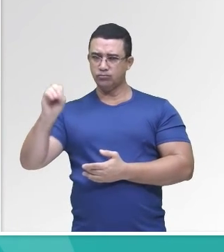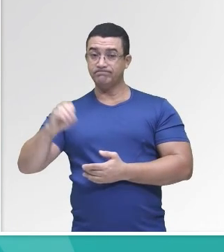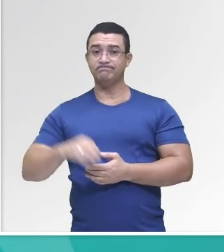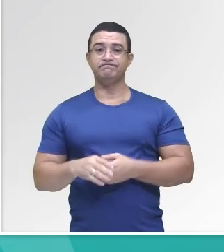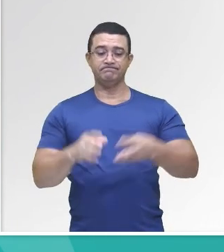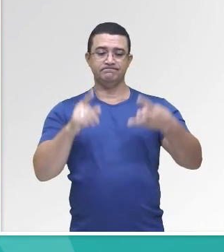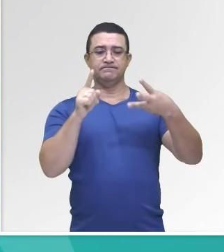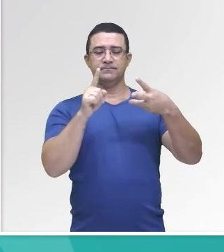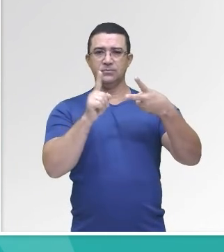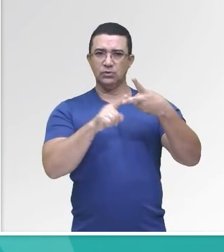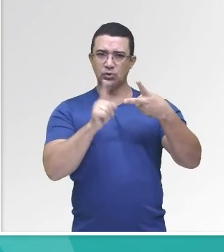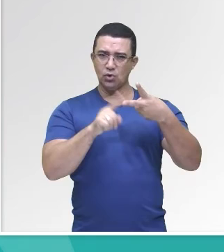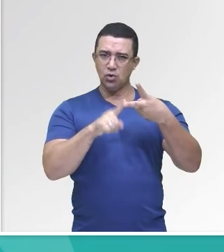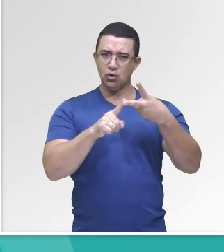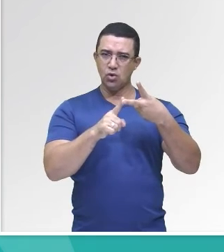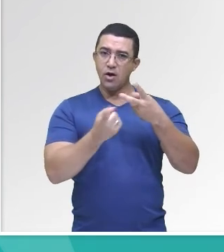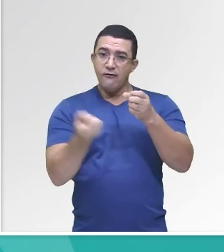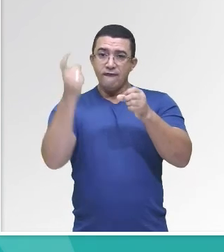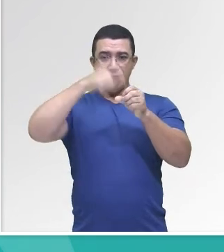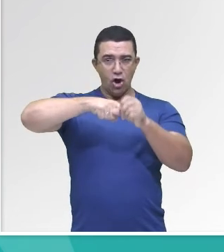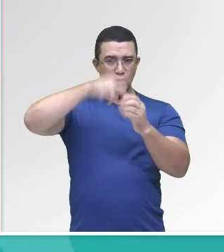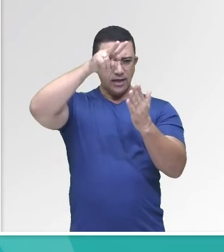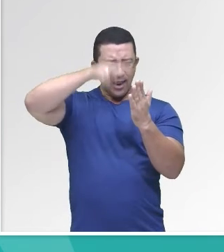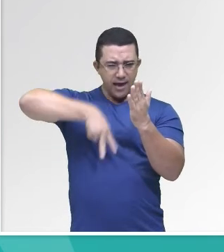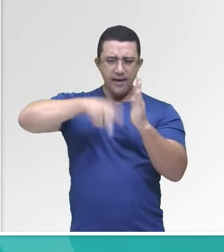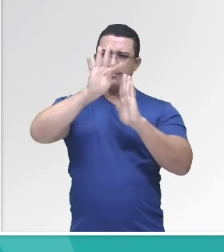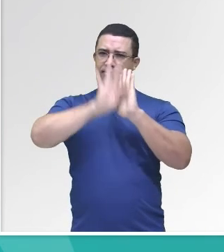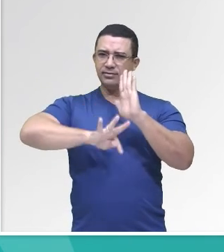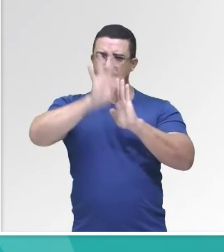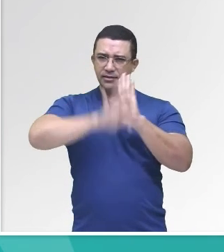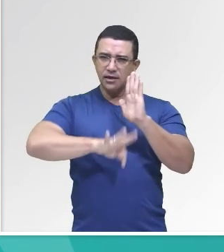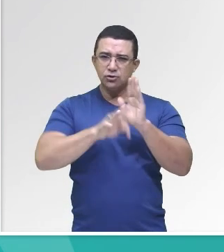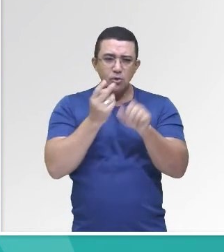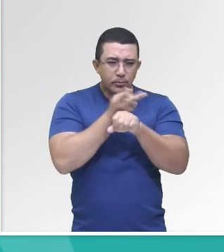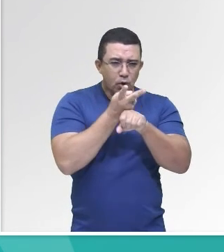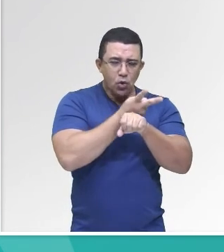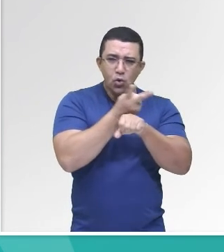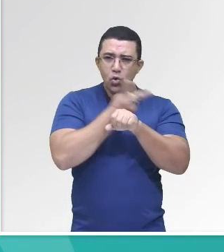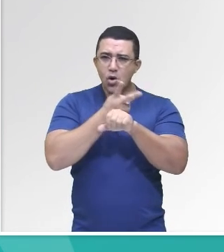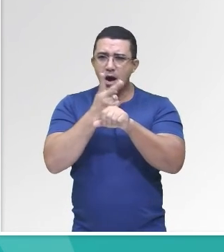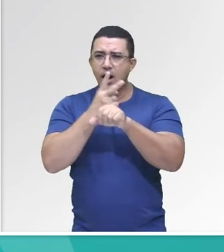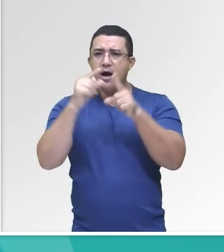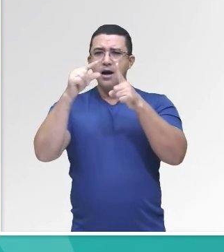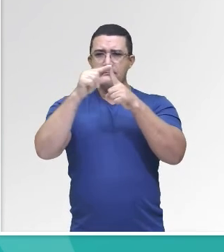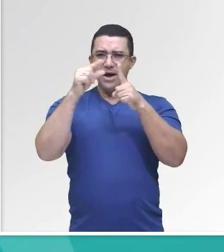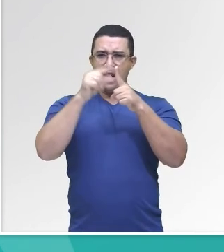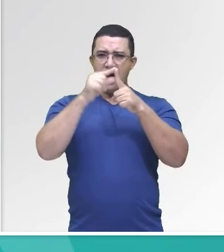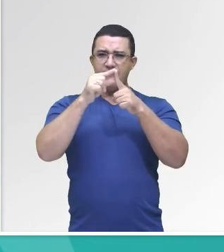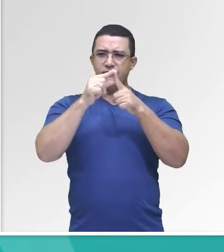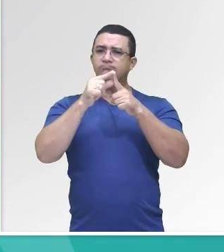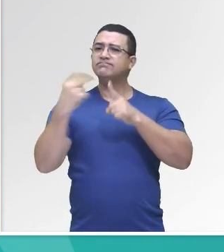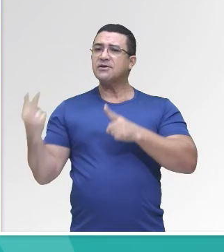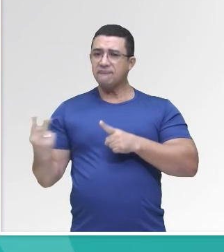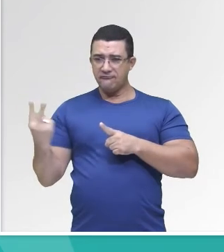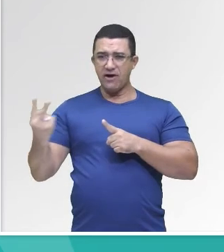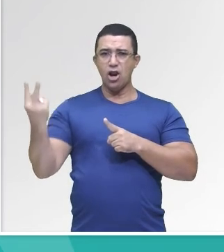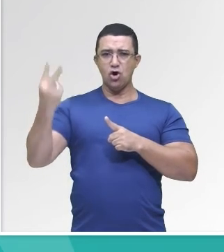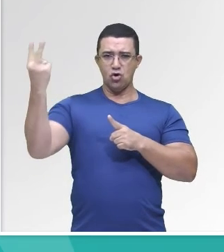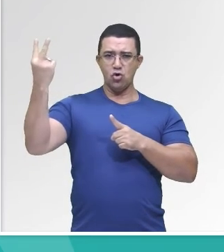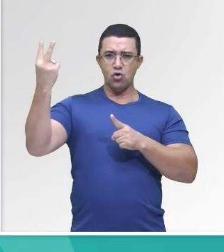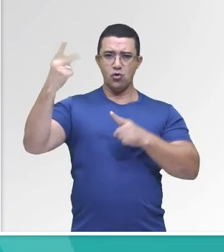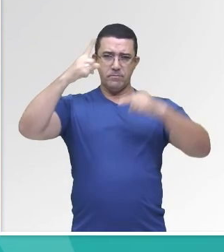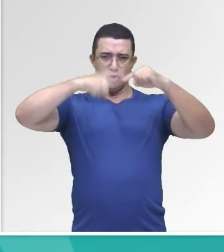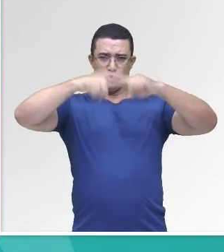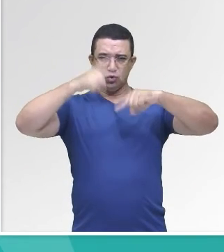2. Vuelve a leer el texto y busca una expresión que valora el producto con